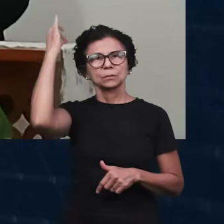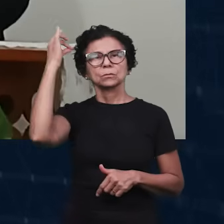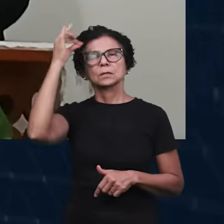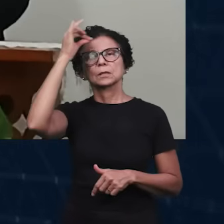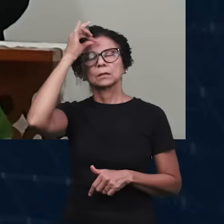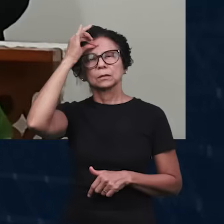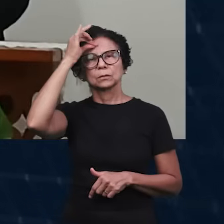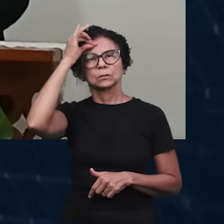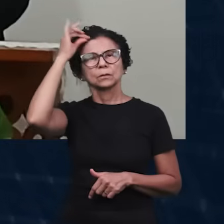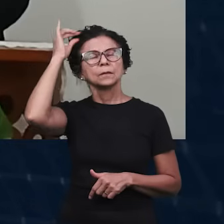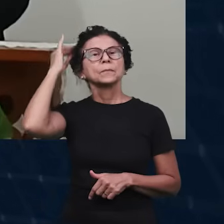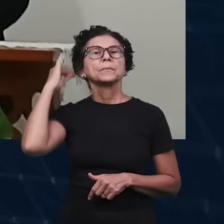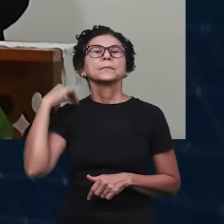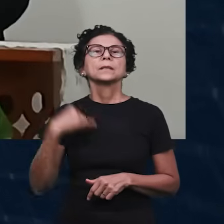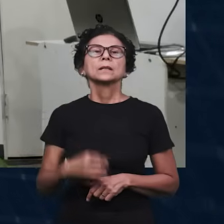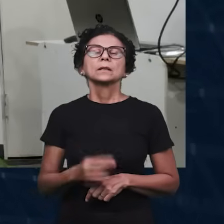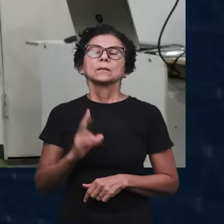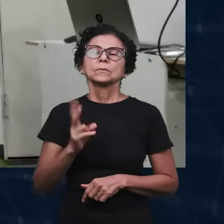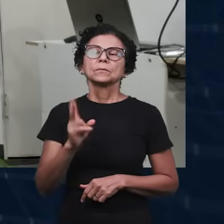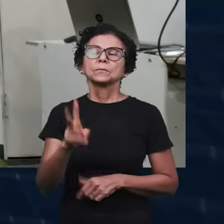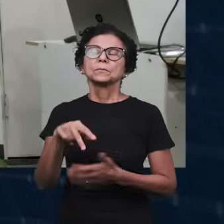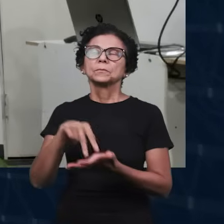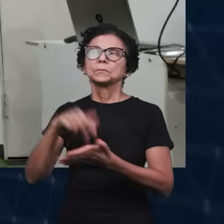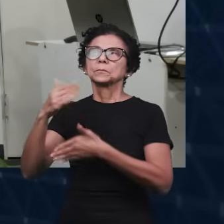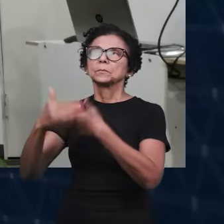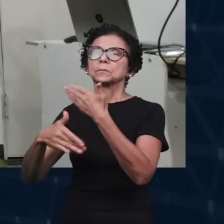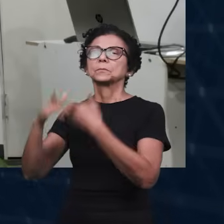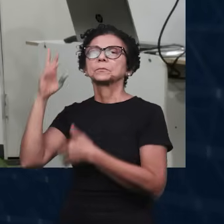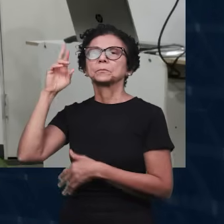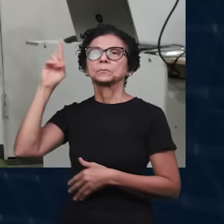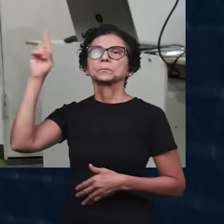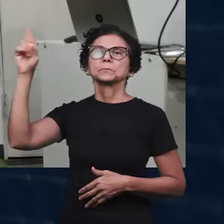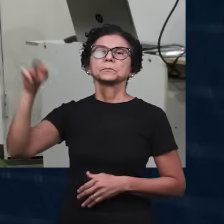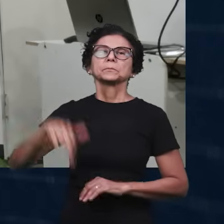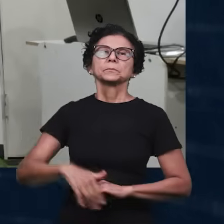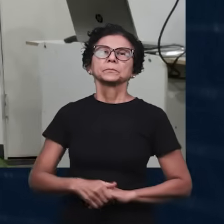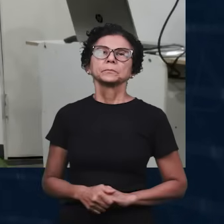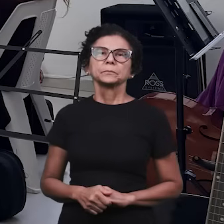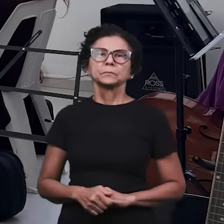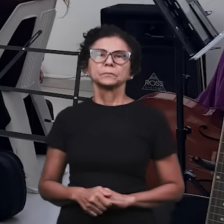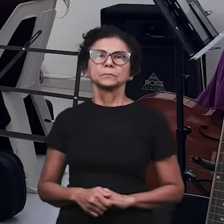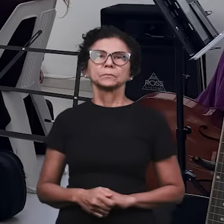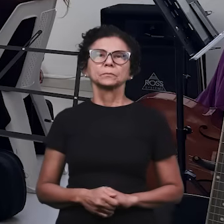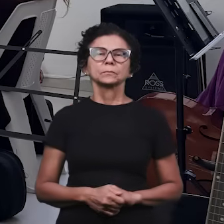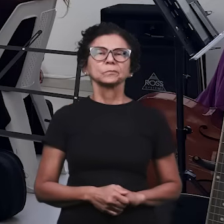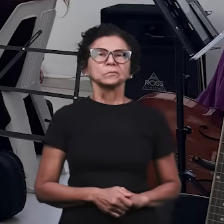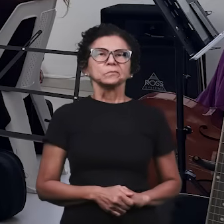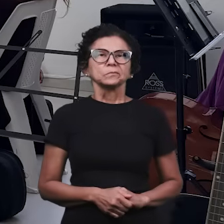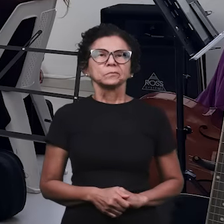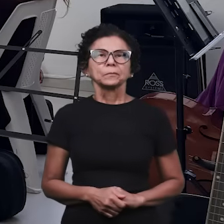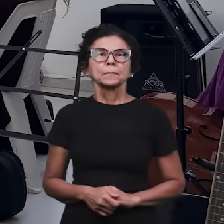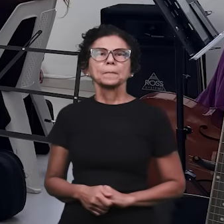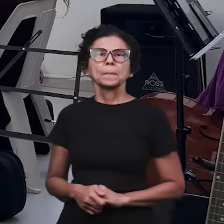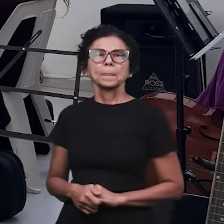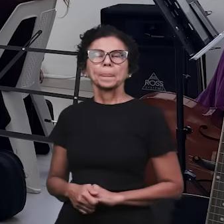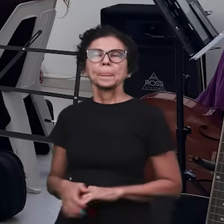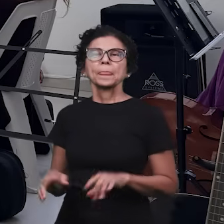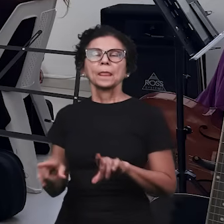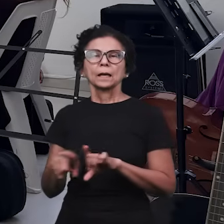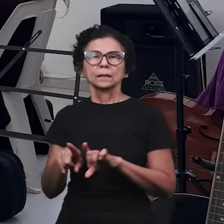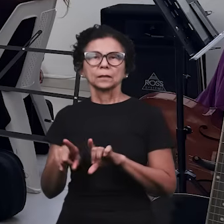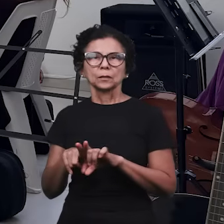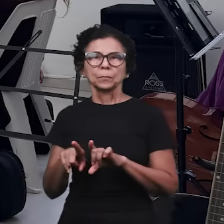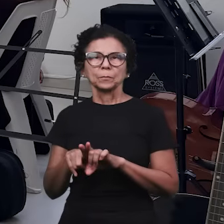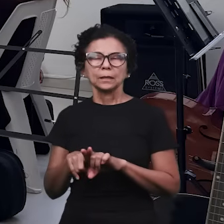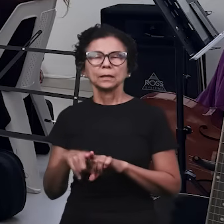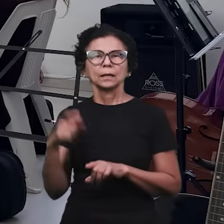cada coração, fortalecendo a caminhada na presença do Senhor. Na igreja de San Cristóbal, em Buenos